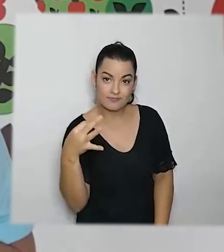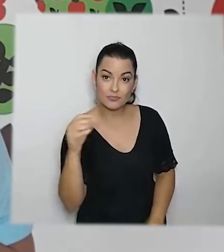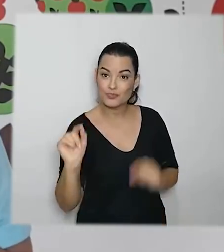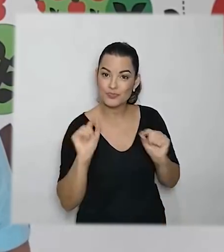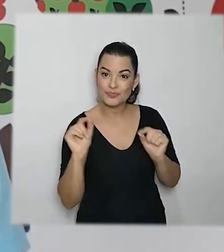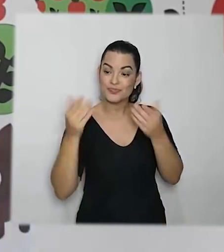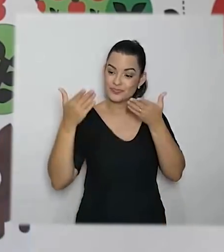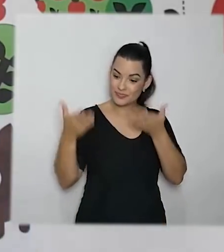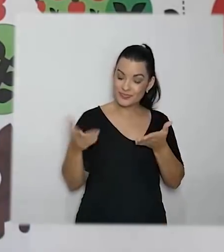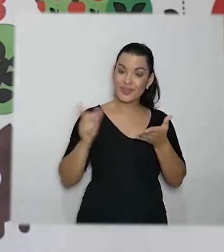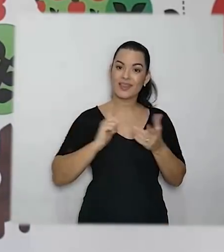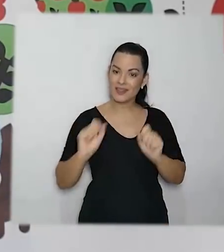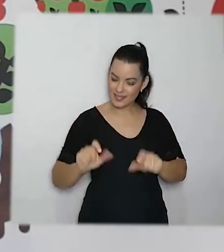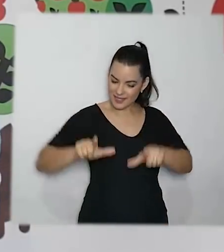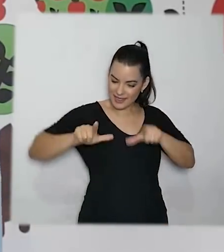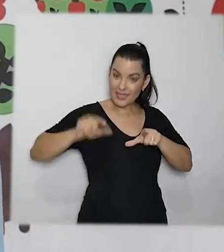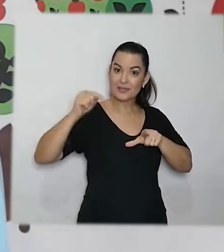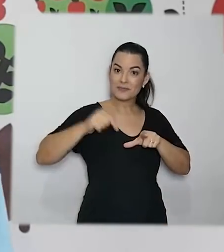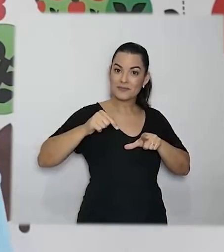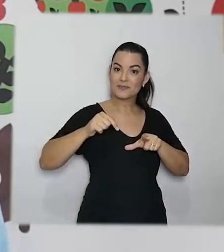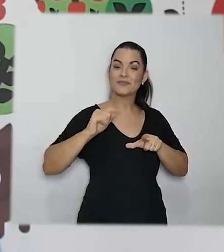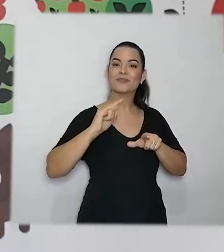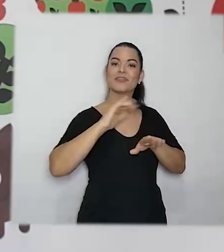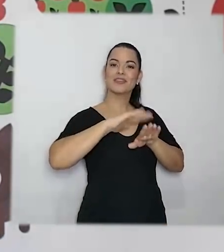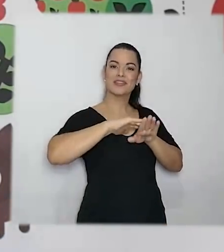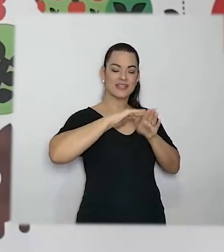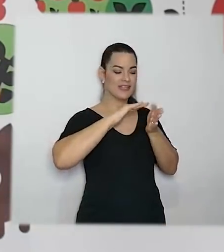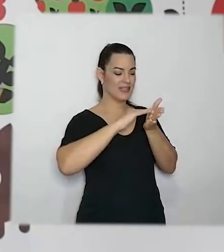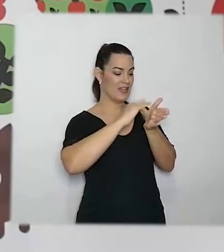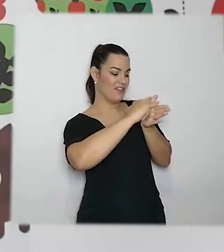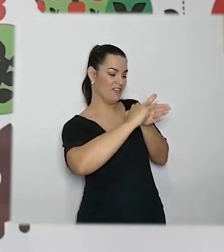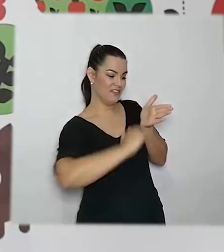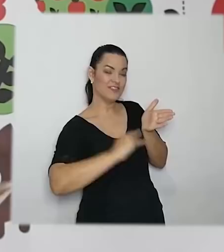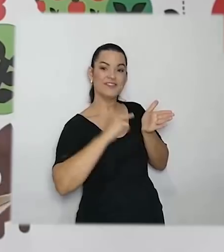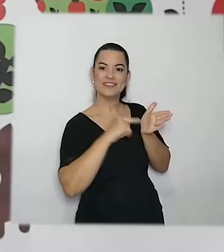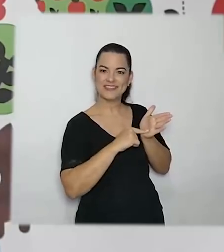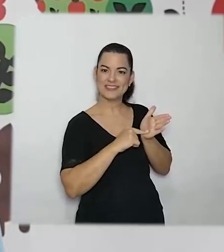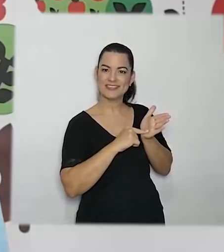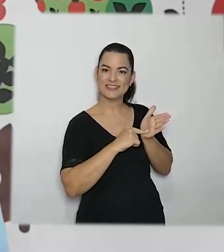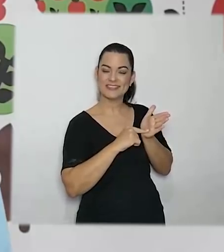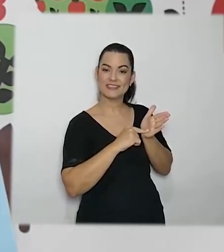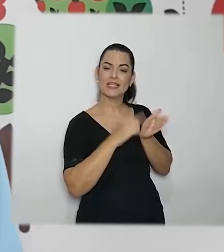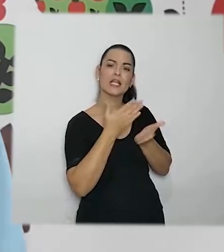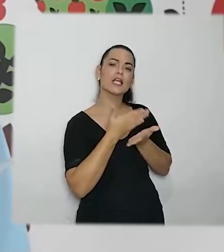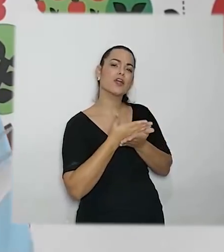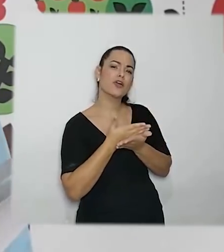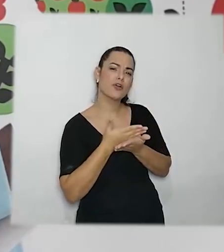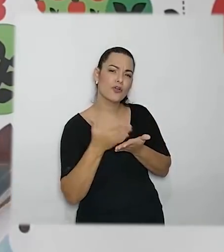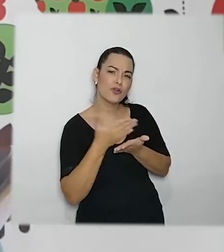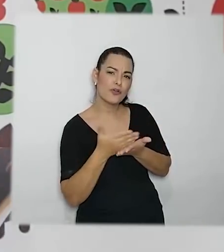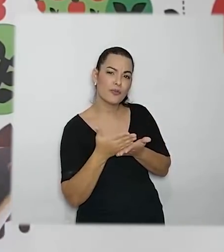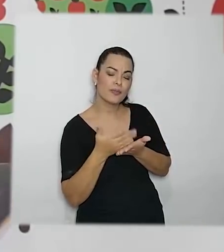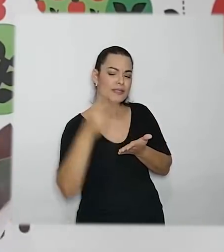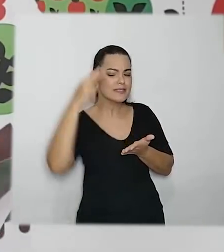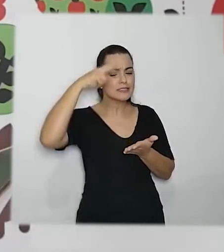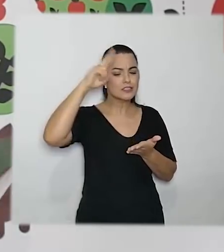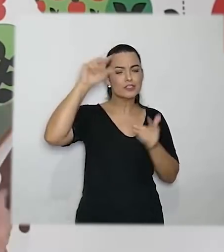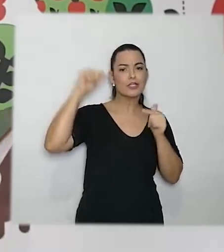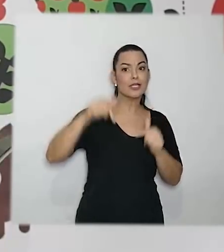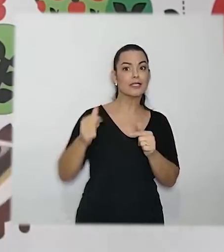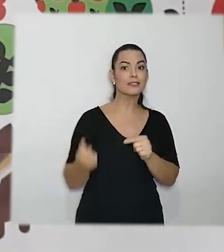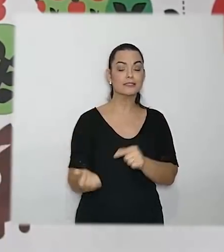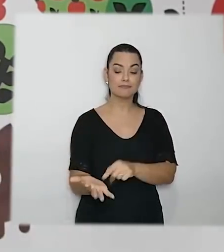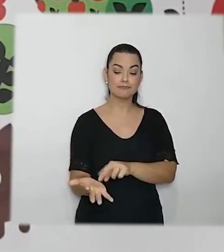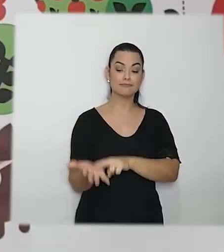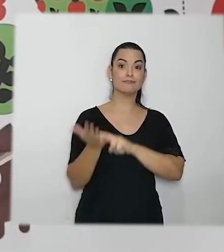que aqui nós temos já a ficha catalográfica. Então, vamos começar. O que será que essa história nos